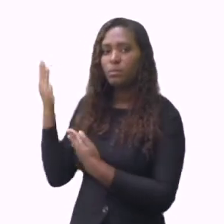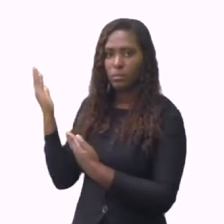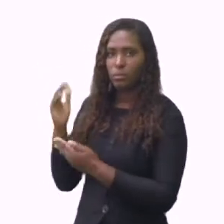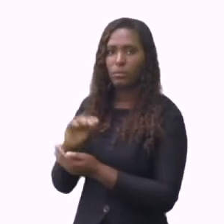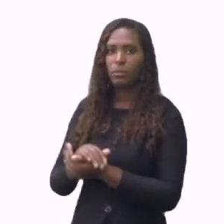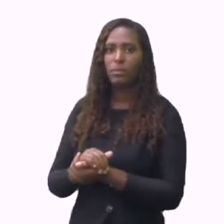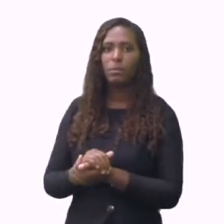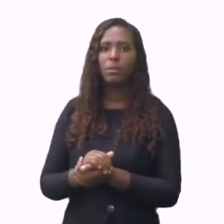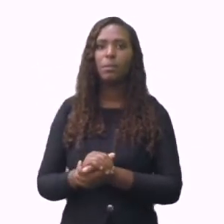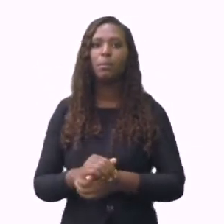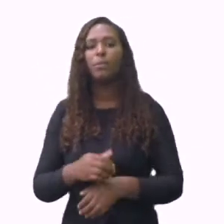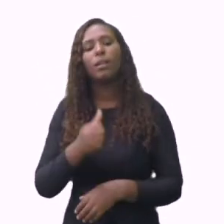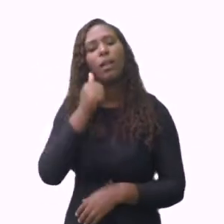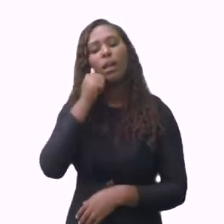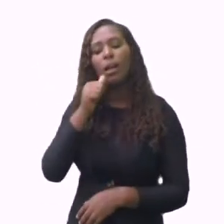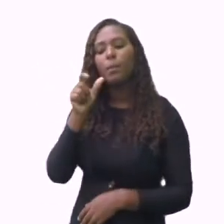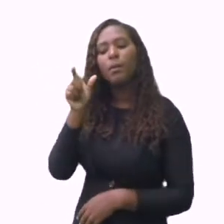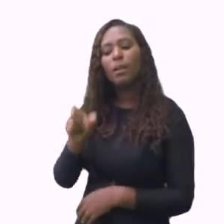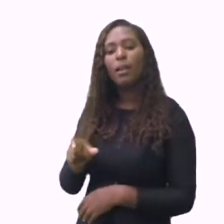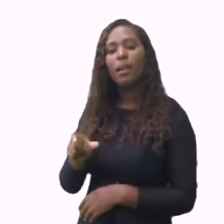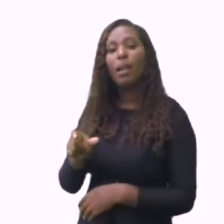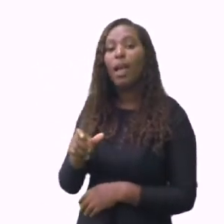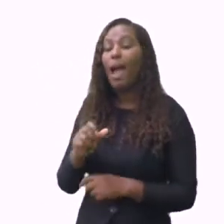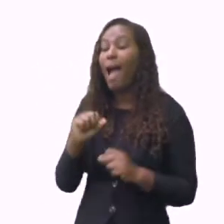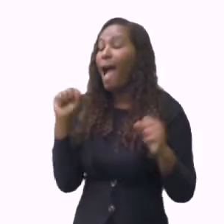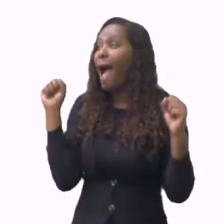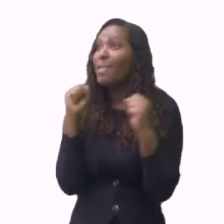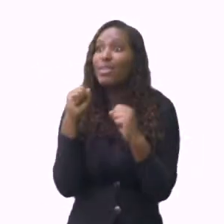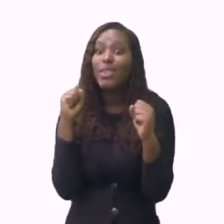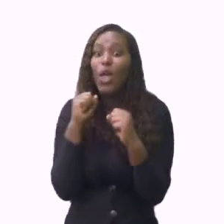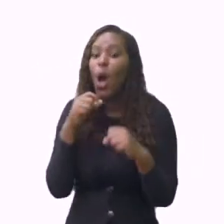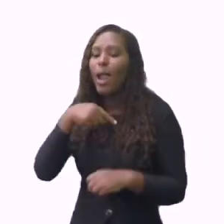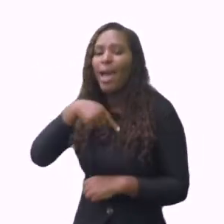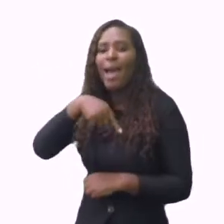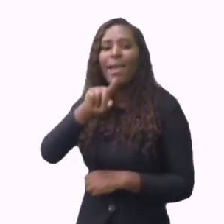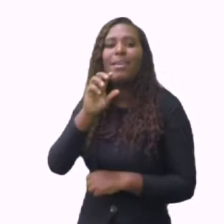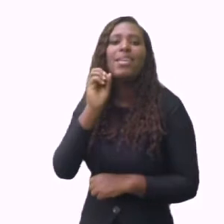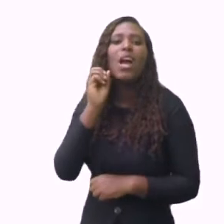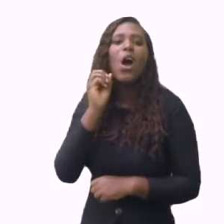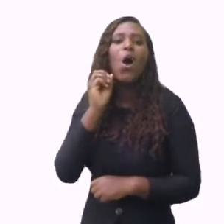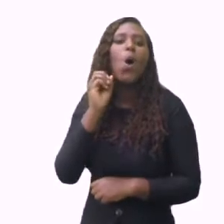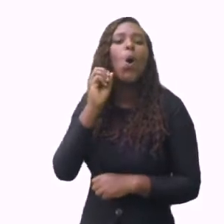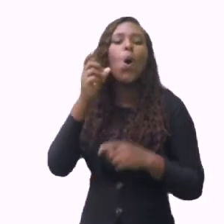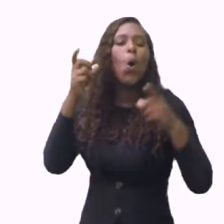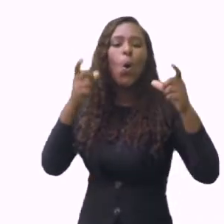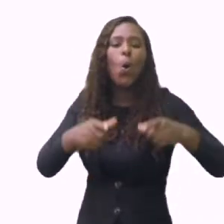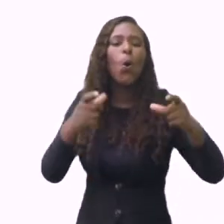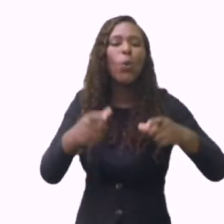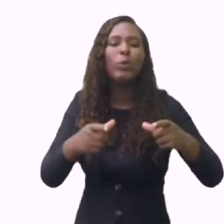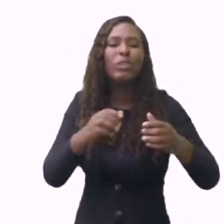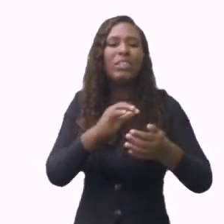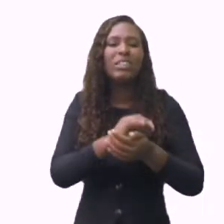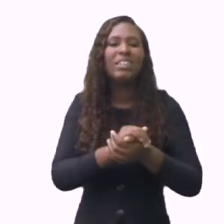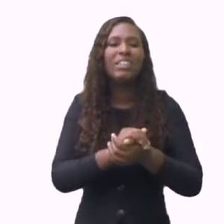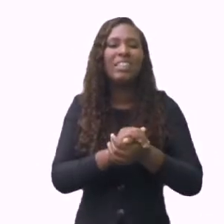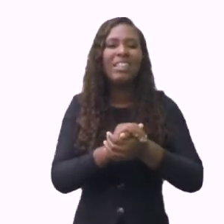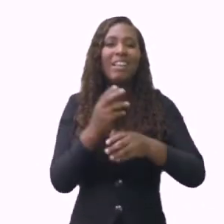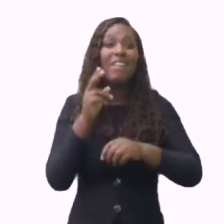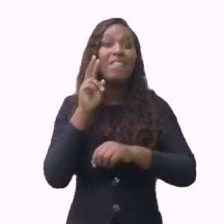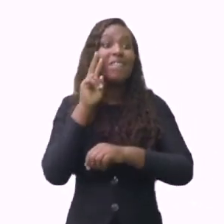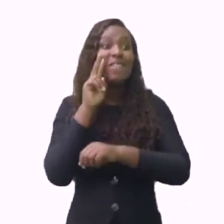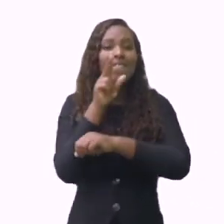ir ao cinema. Ponto final. Acabei a frase, terminei o contexto, então coloquei um ponto